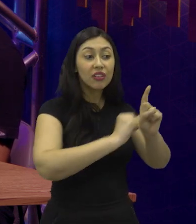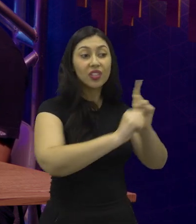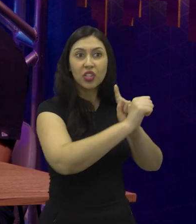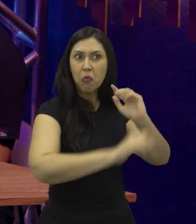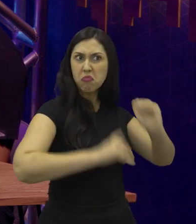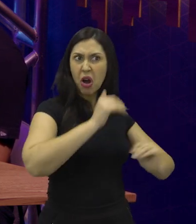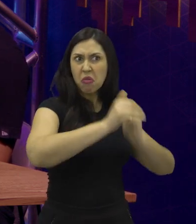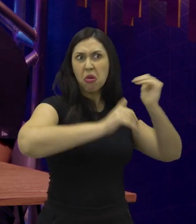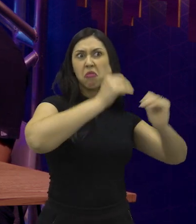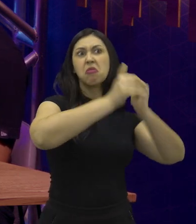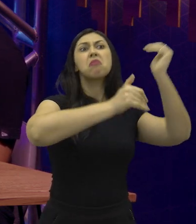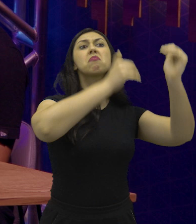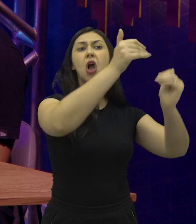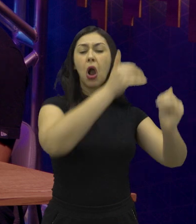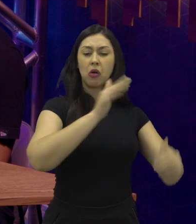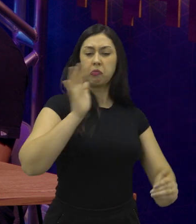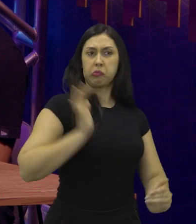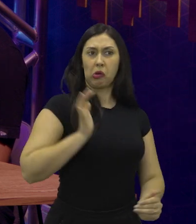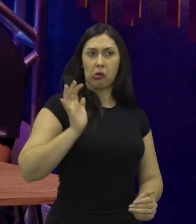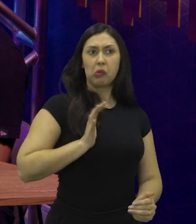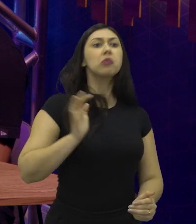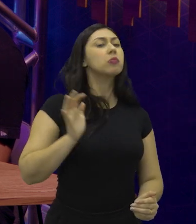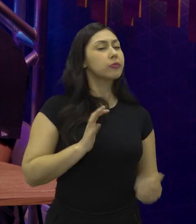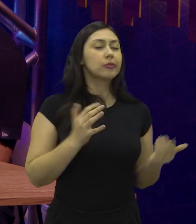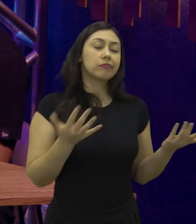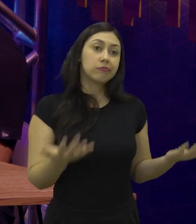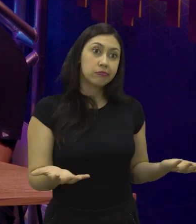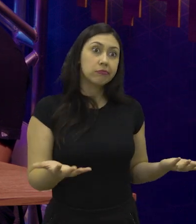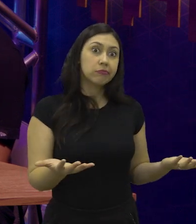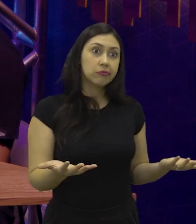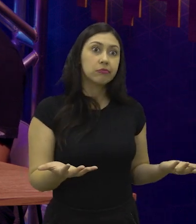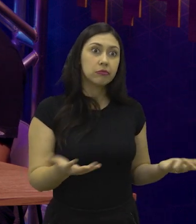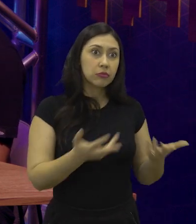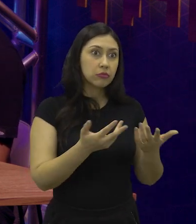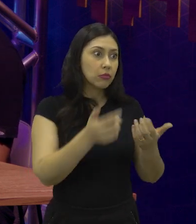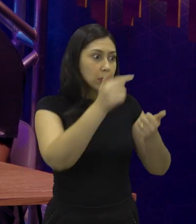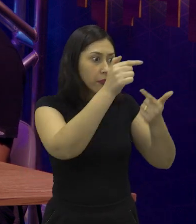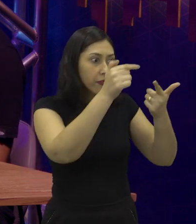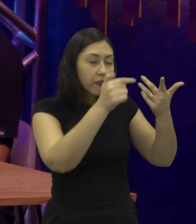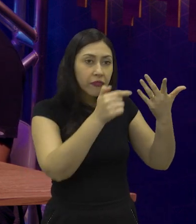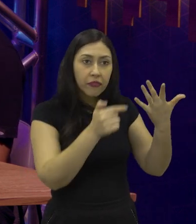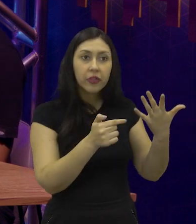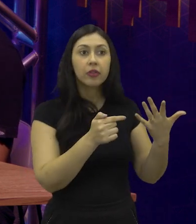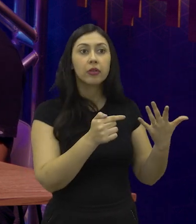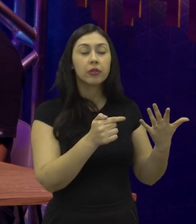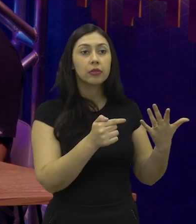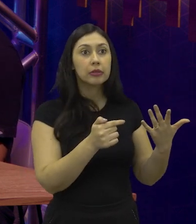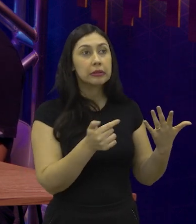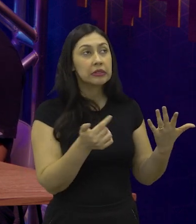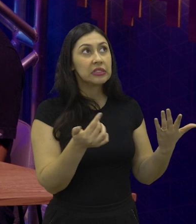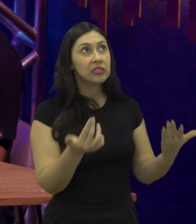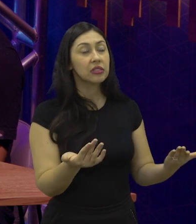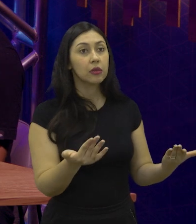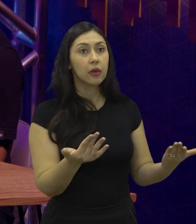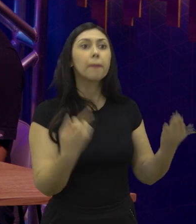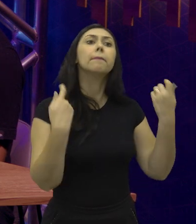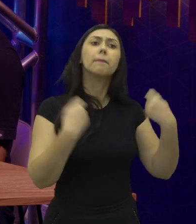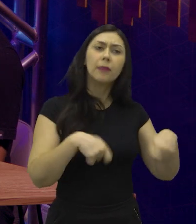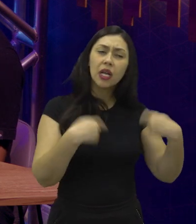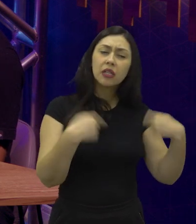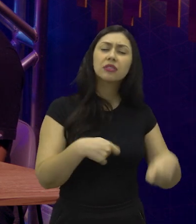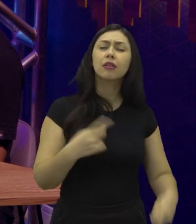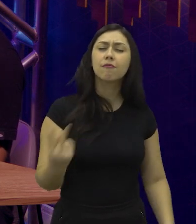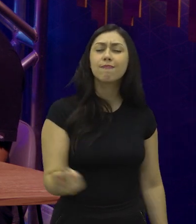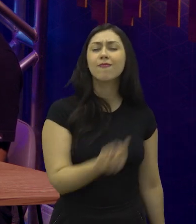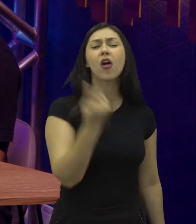mais desenvolvidas, que são mais ricas, que são, enfim, tem vários fatores, né, aí. Então, a